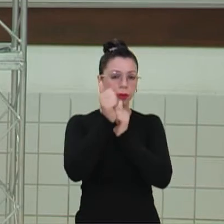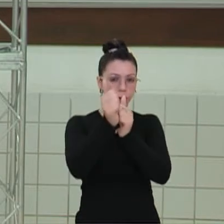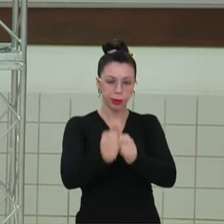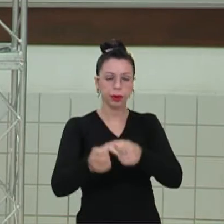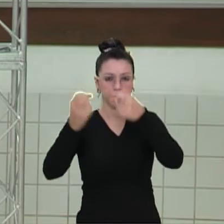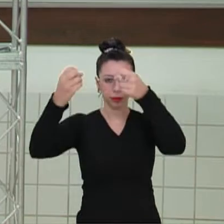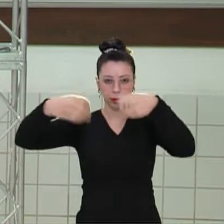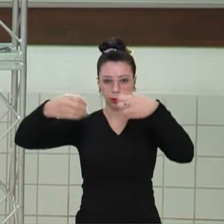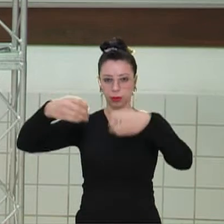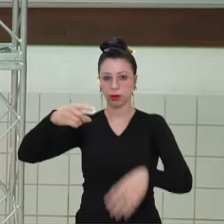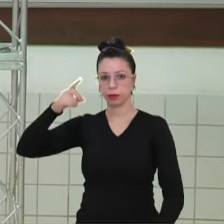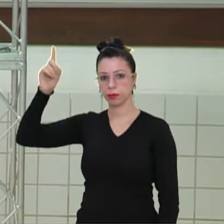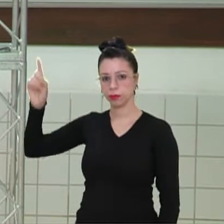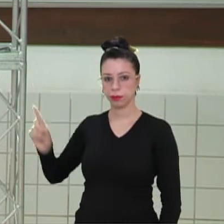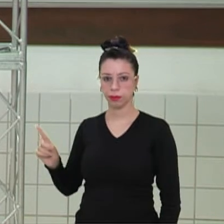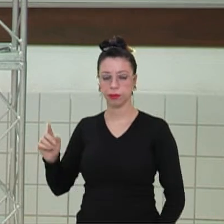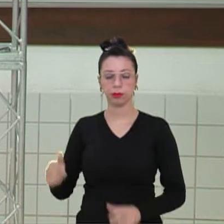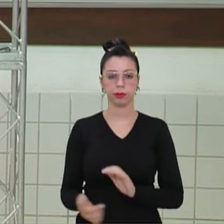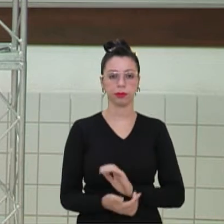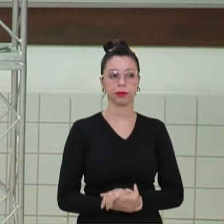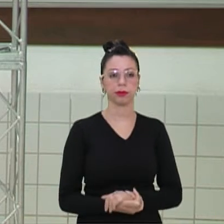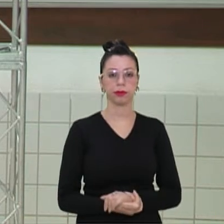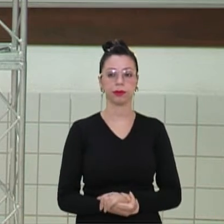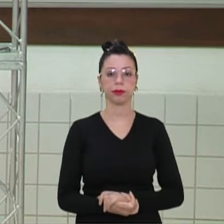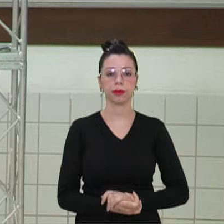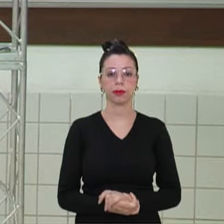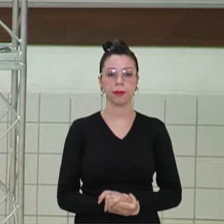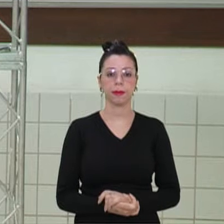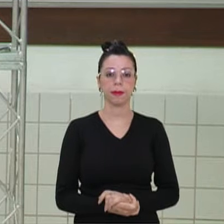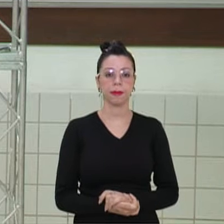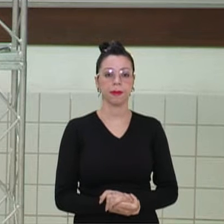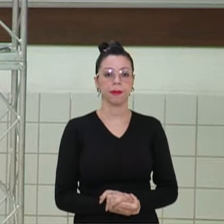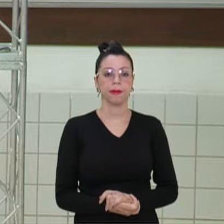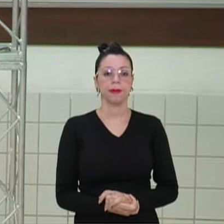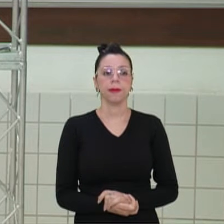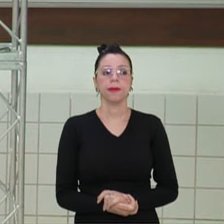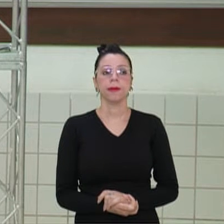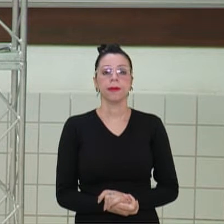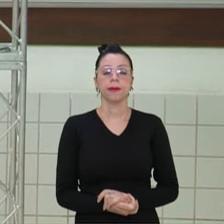comigo. Ó, eu tenho